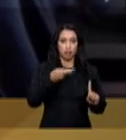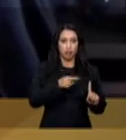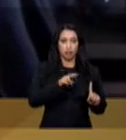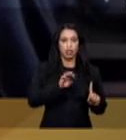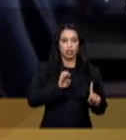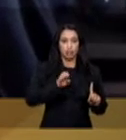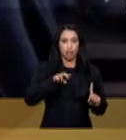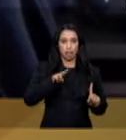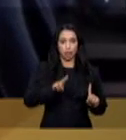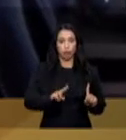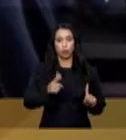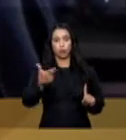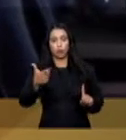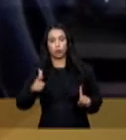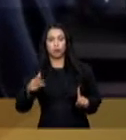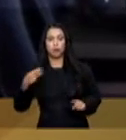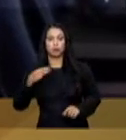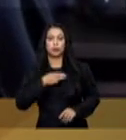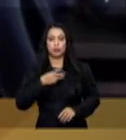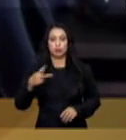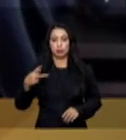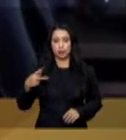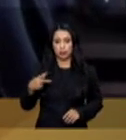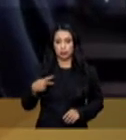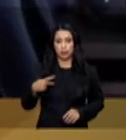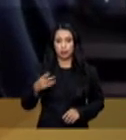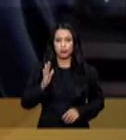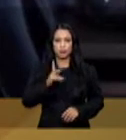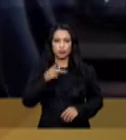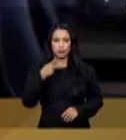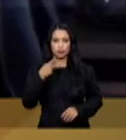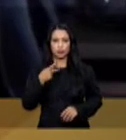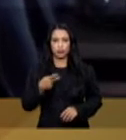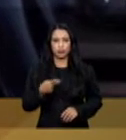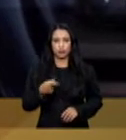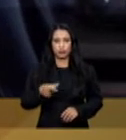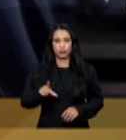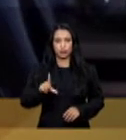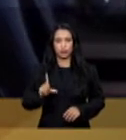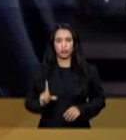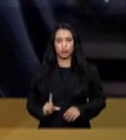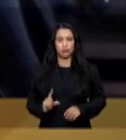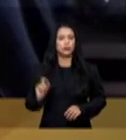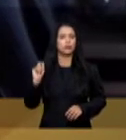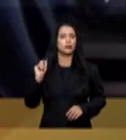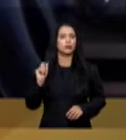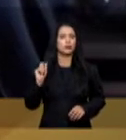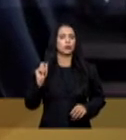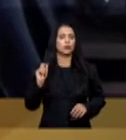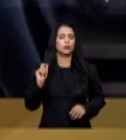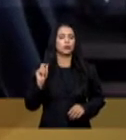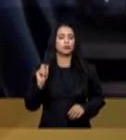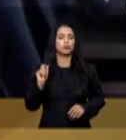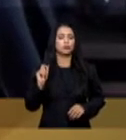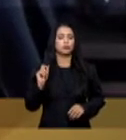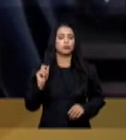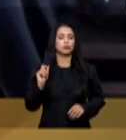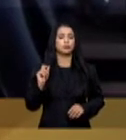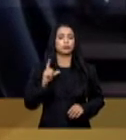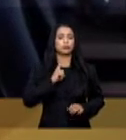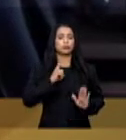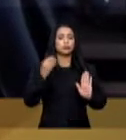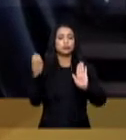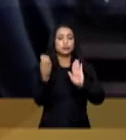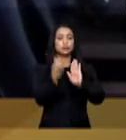pelo Ministério Público. Como Vossa Excelência observou, o que está em questão é um específico dispositivo